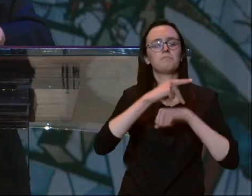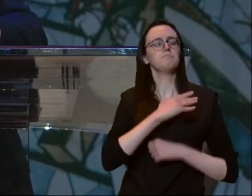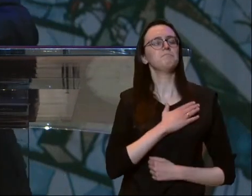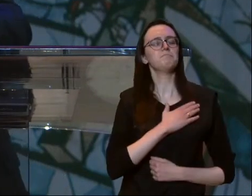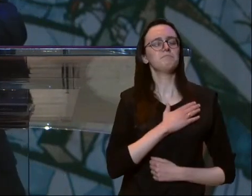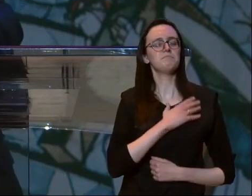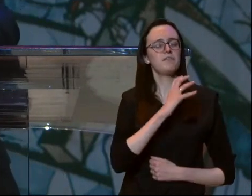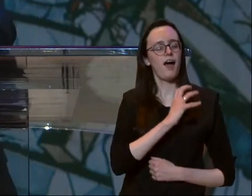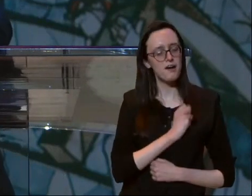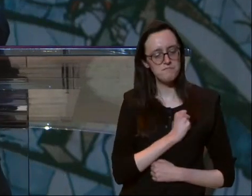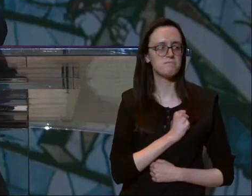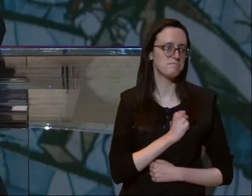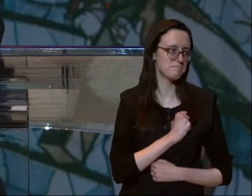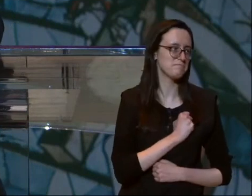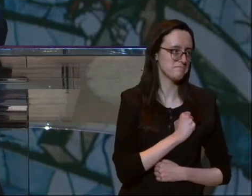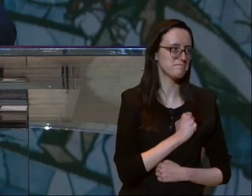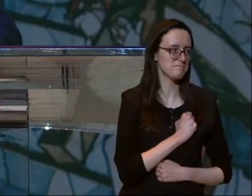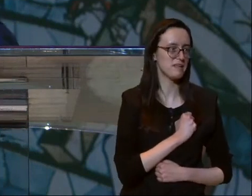sido